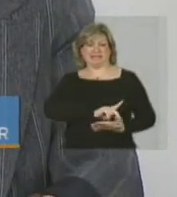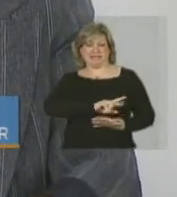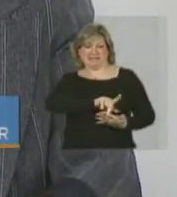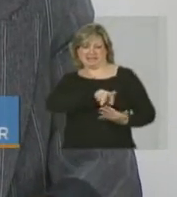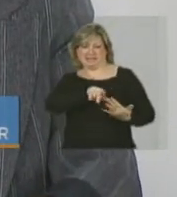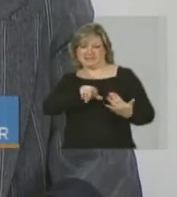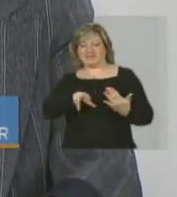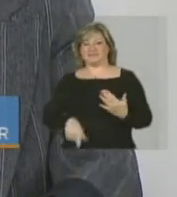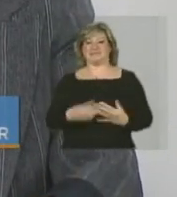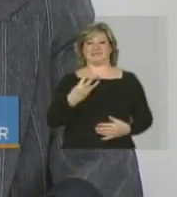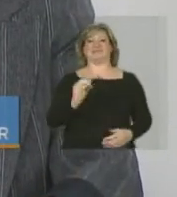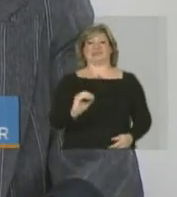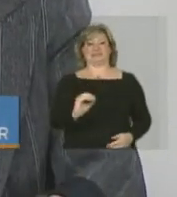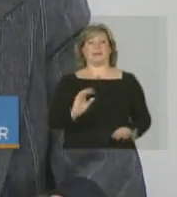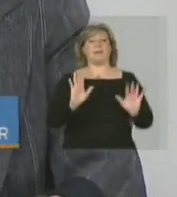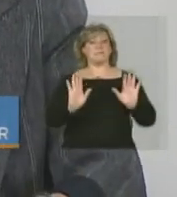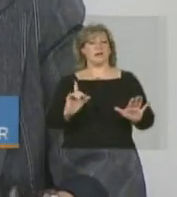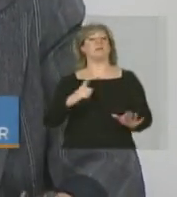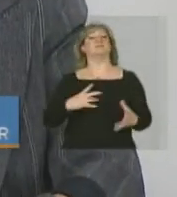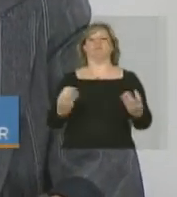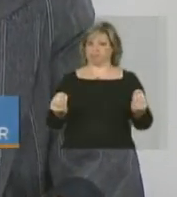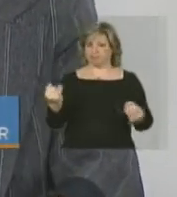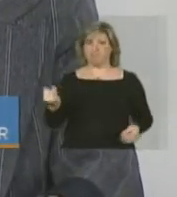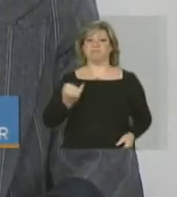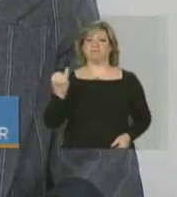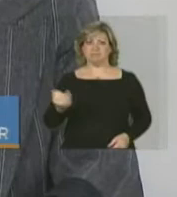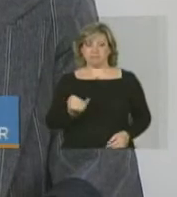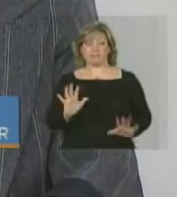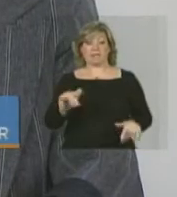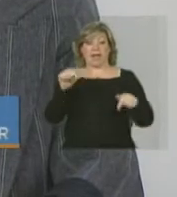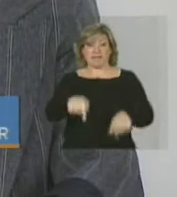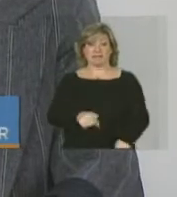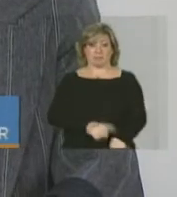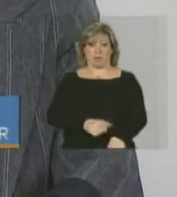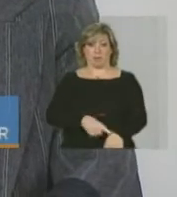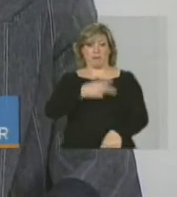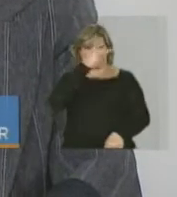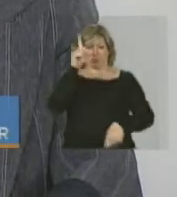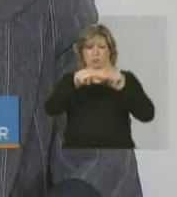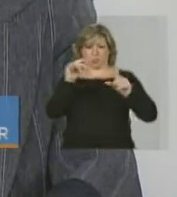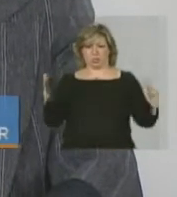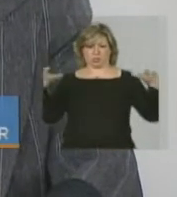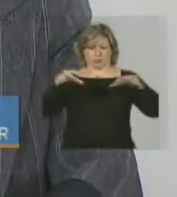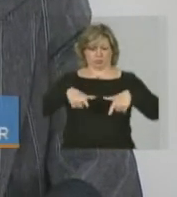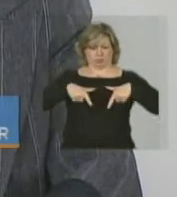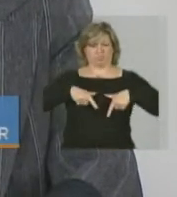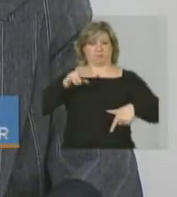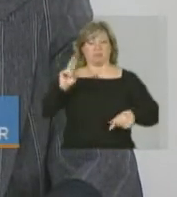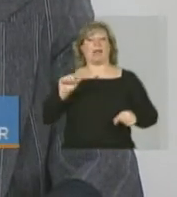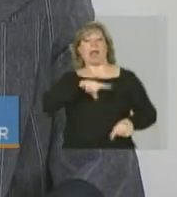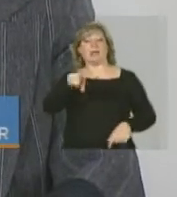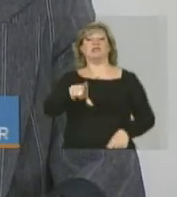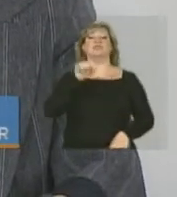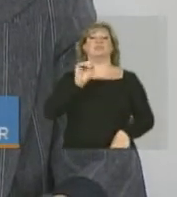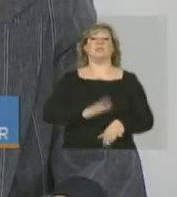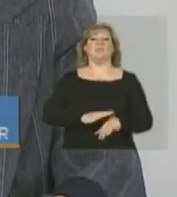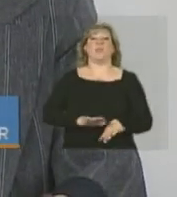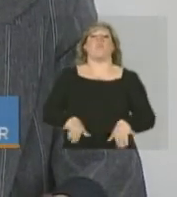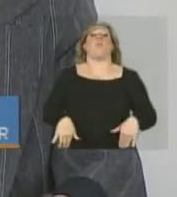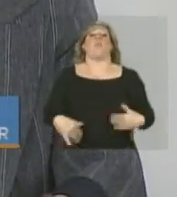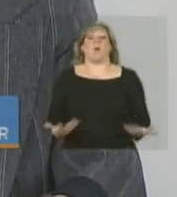30 salas, mas é uma muito importante. Nesse momento, delegados e delegadas escolhem o tema que eles